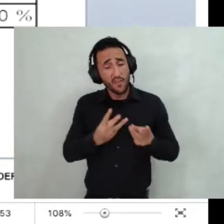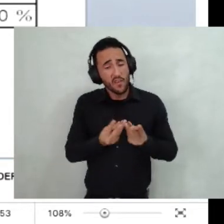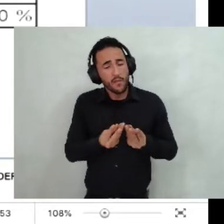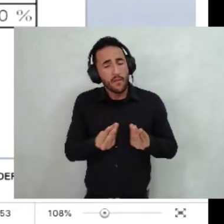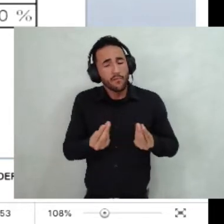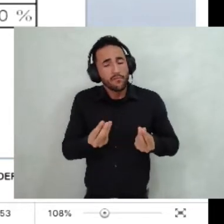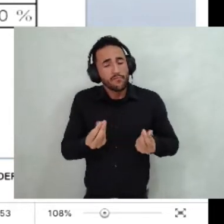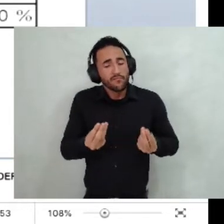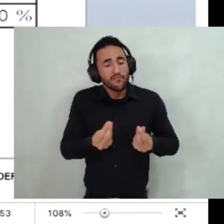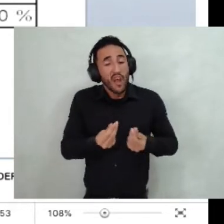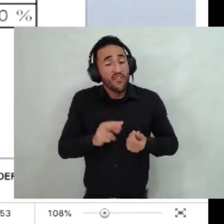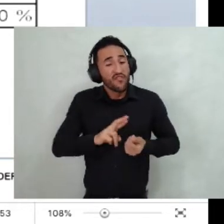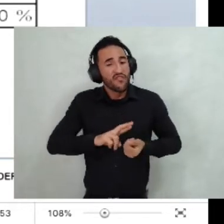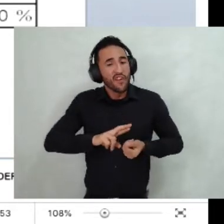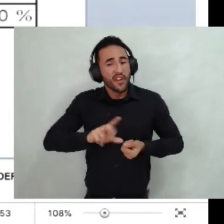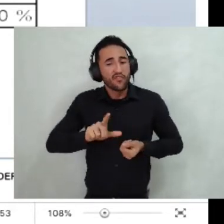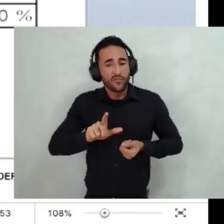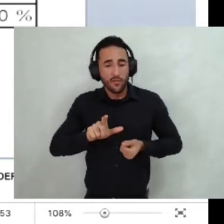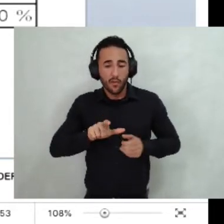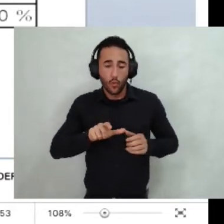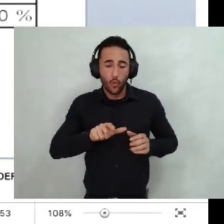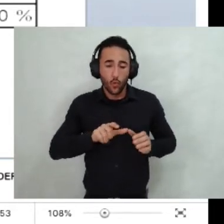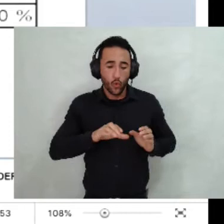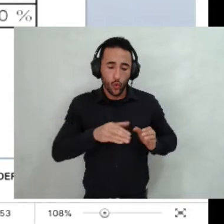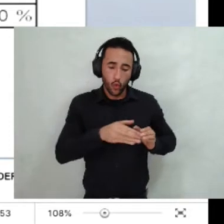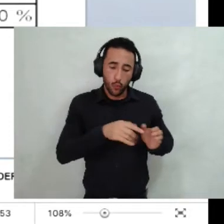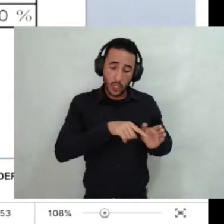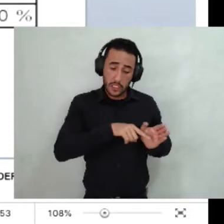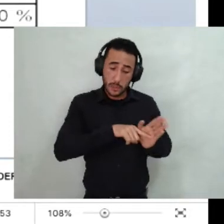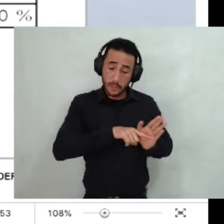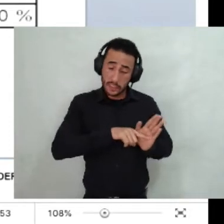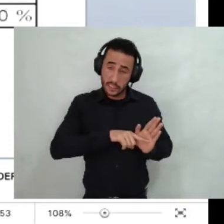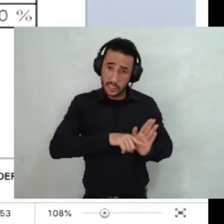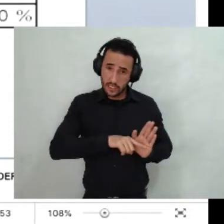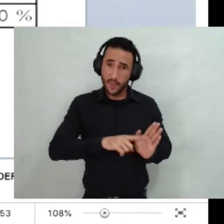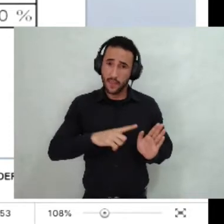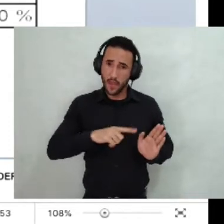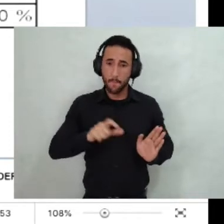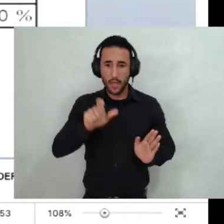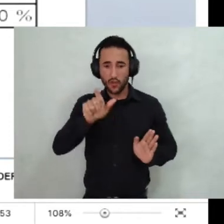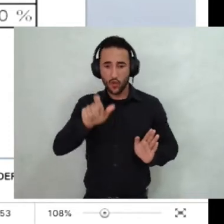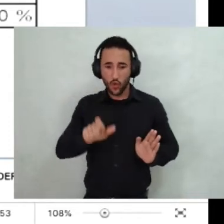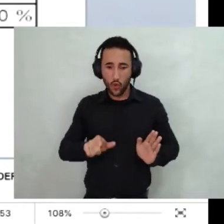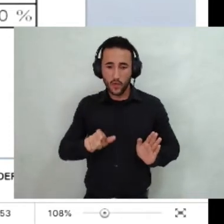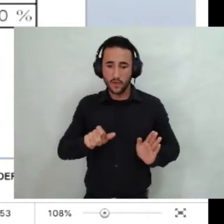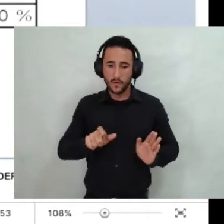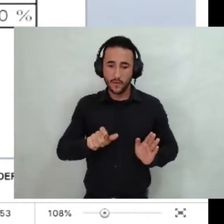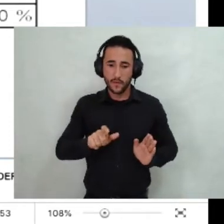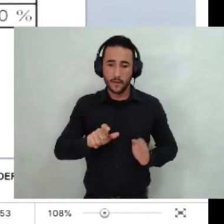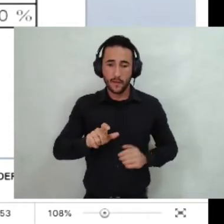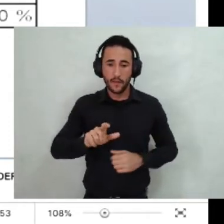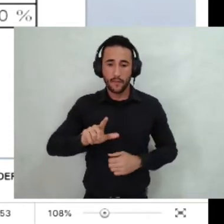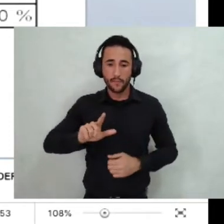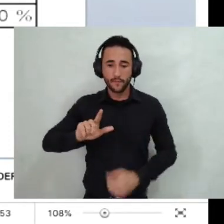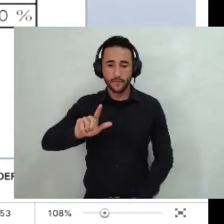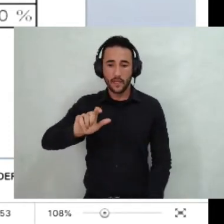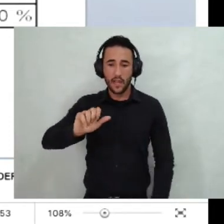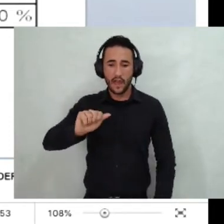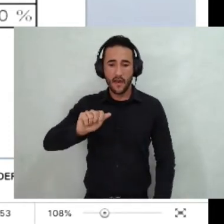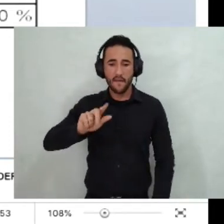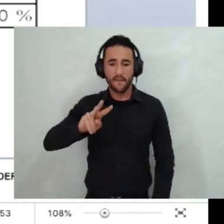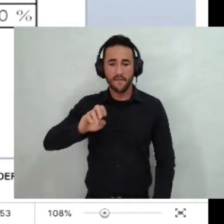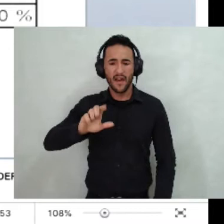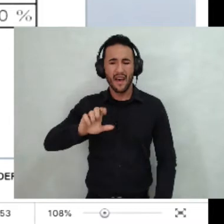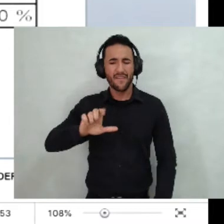eles avaliaram pacientes com lavado broncoalveolar, obviamente, alguns pacientes